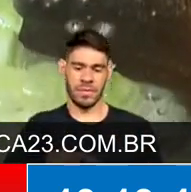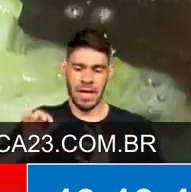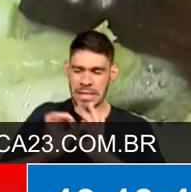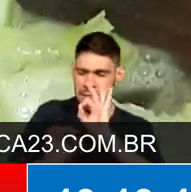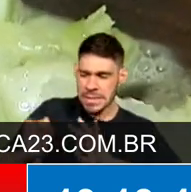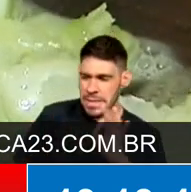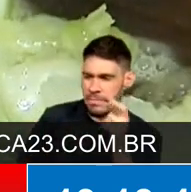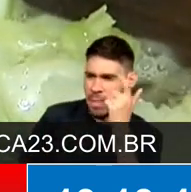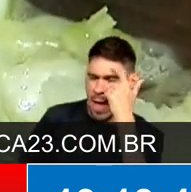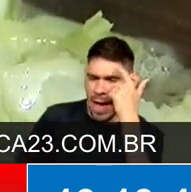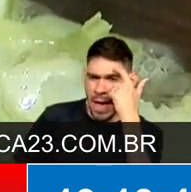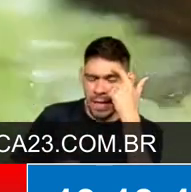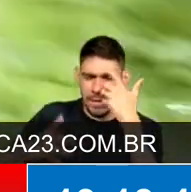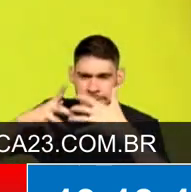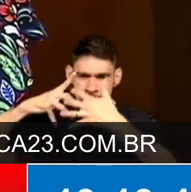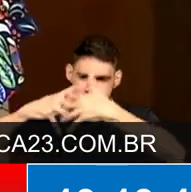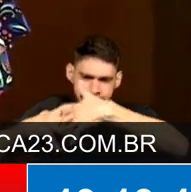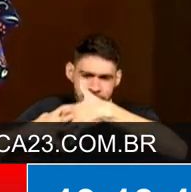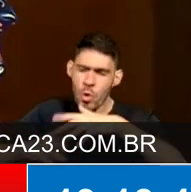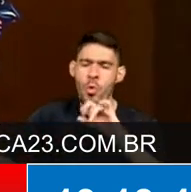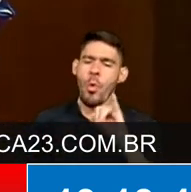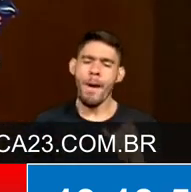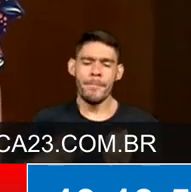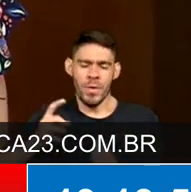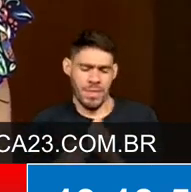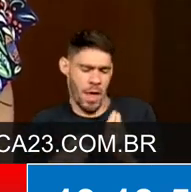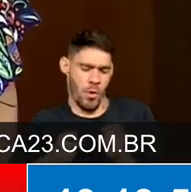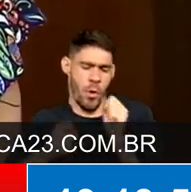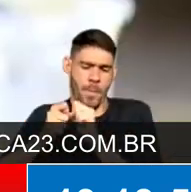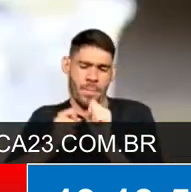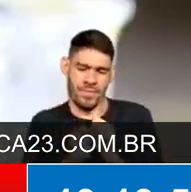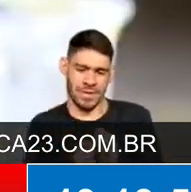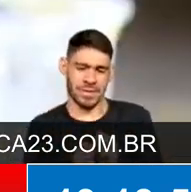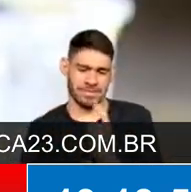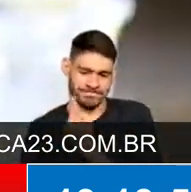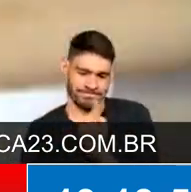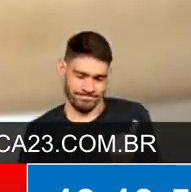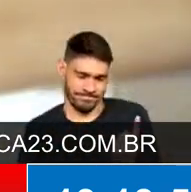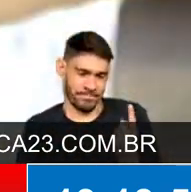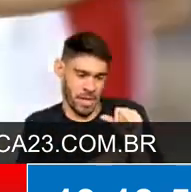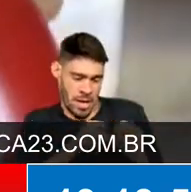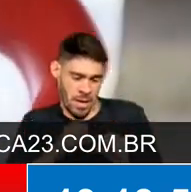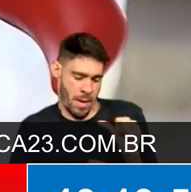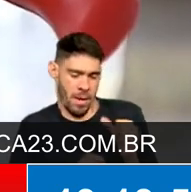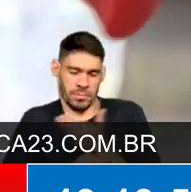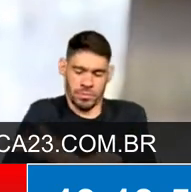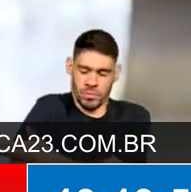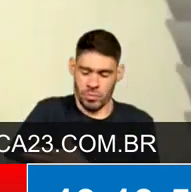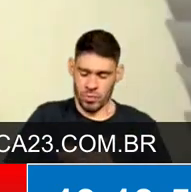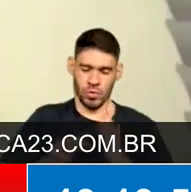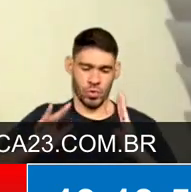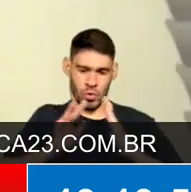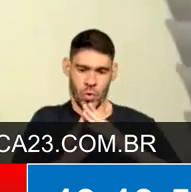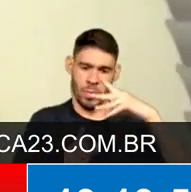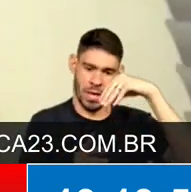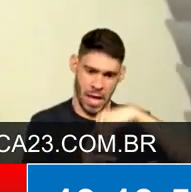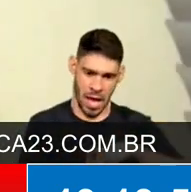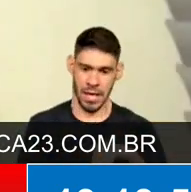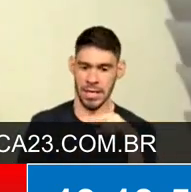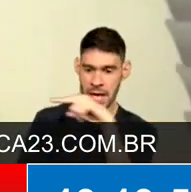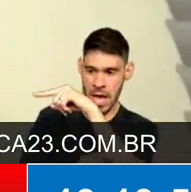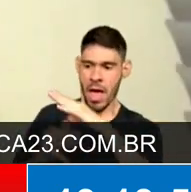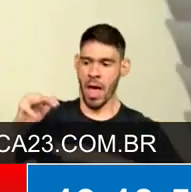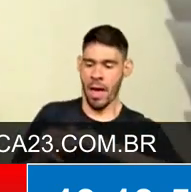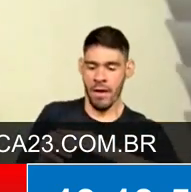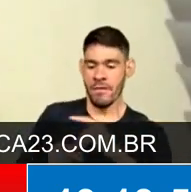e pensando o que fazer com cada coisa, com cada parte. Mais do que a mudança de hábitos em casa, esta